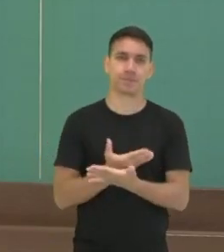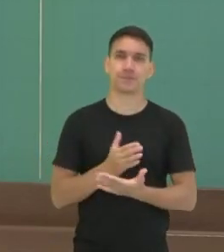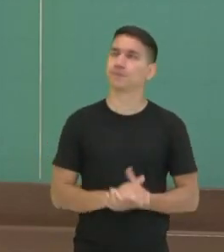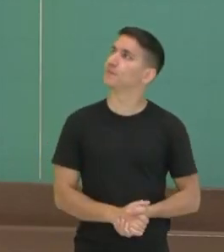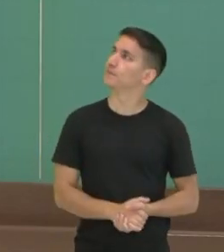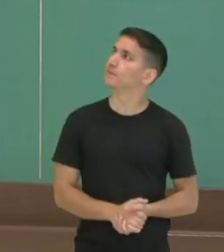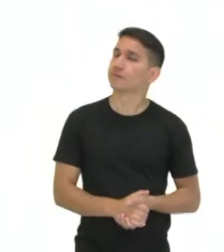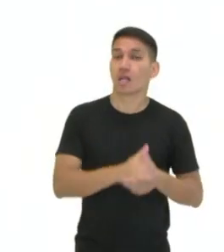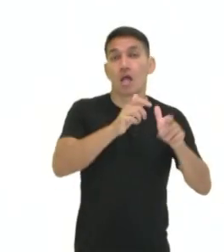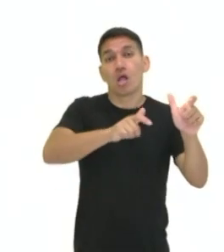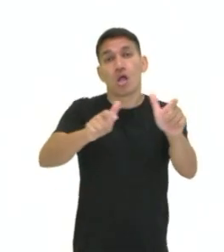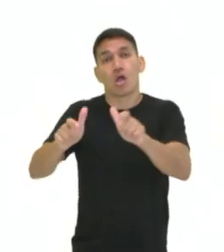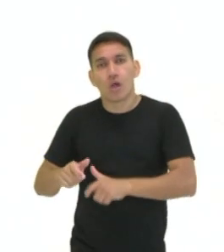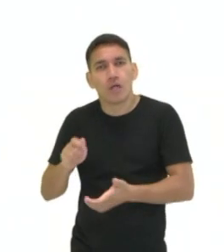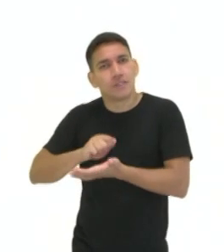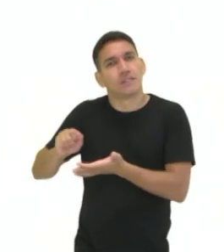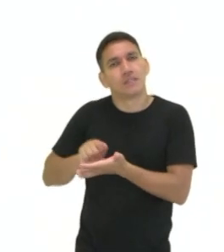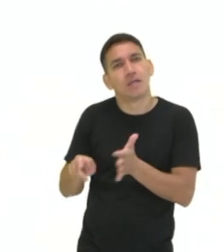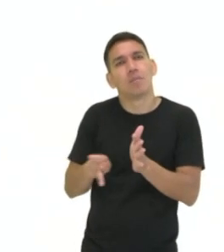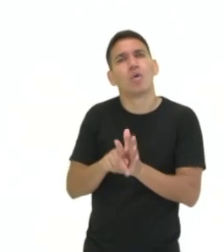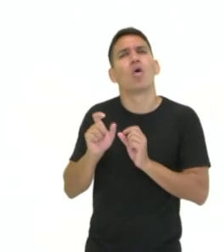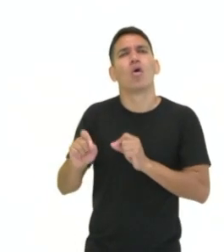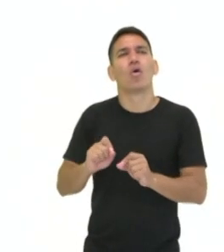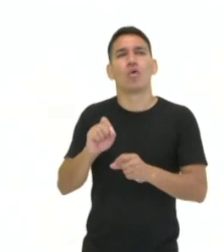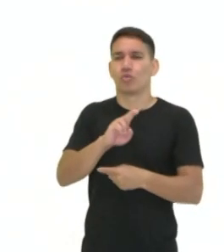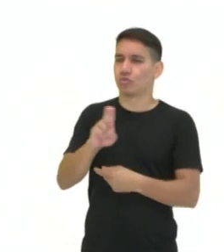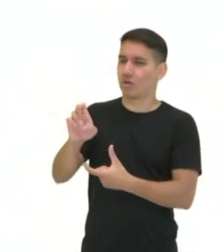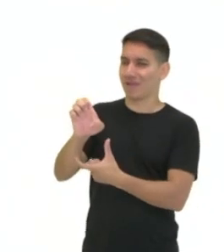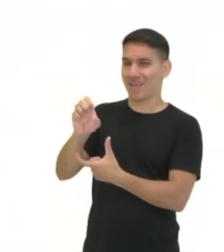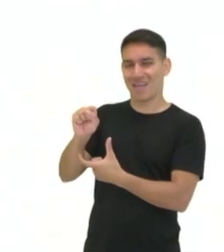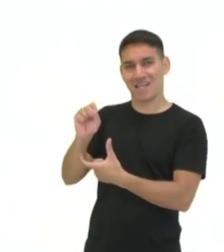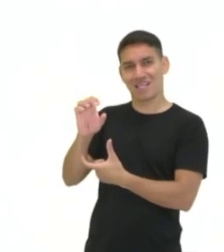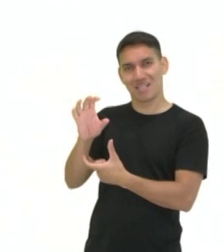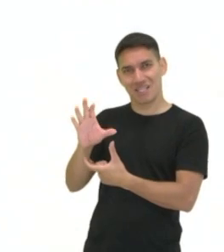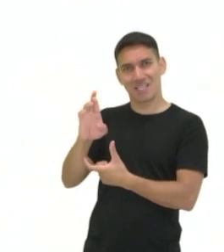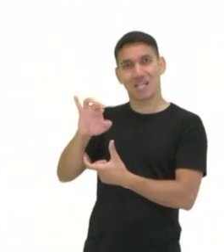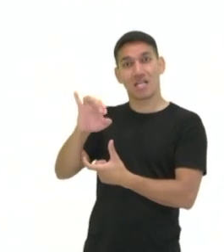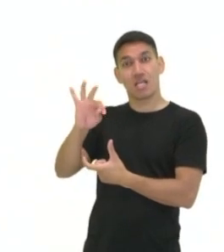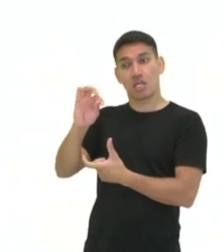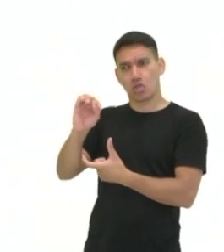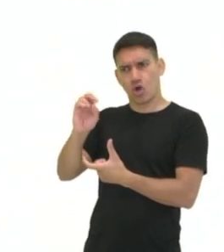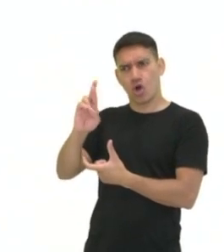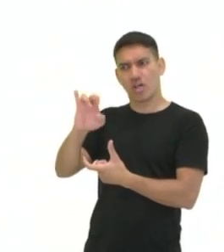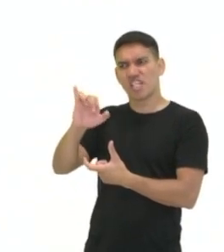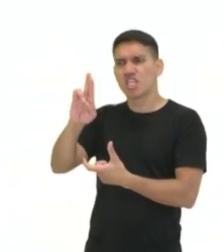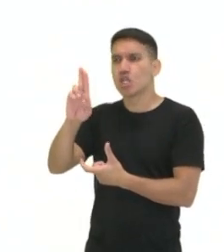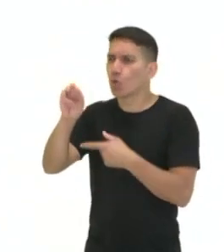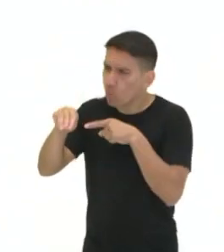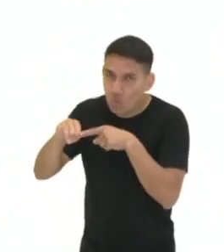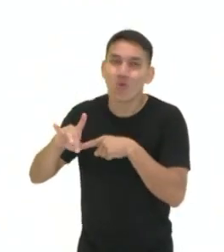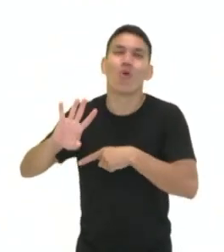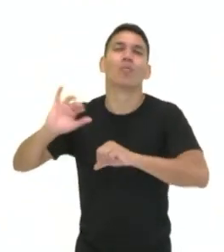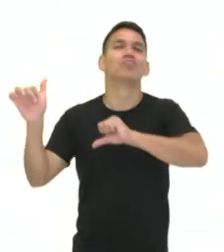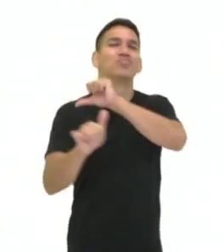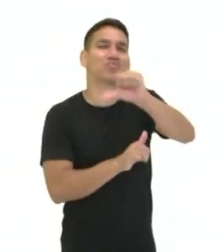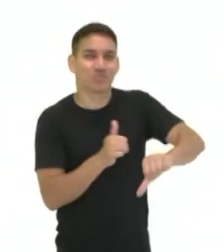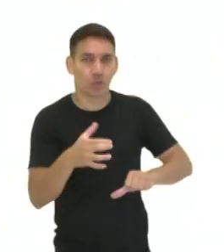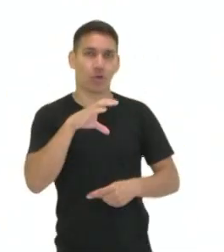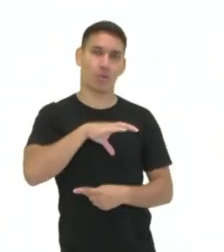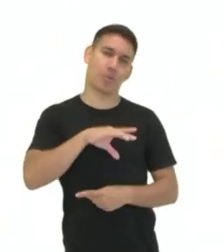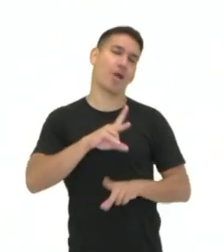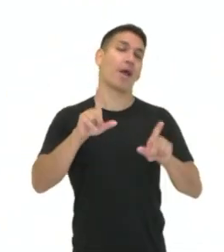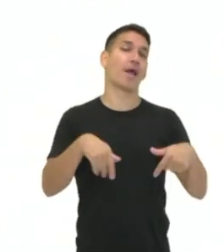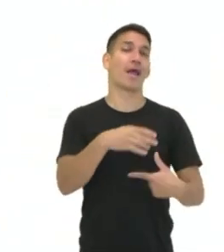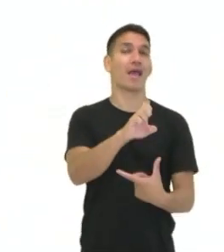E os locais de escrita eram chamados scriptorium, que nós temos hoje o vocábulo escritório que nós conhecemos até hoje. E os responsáveis